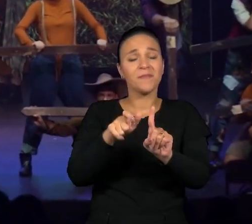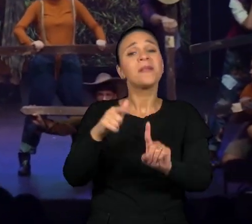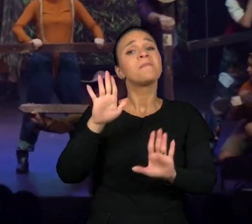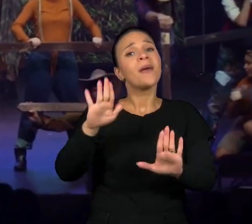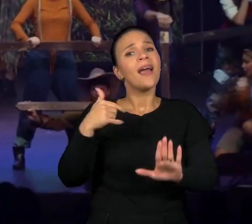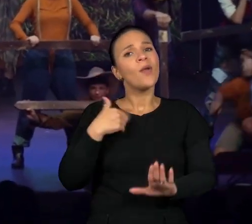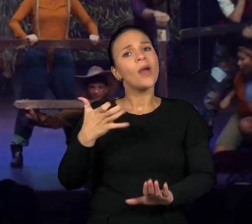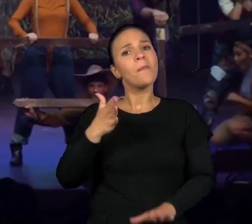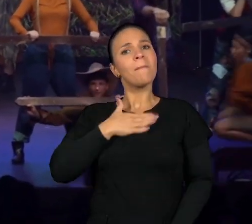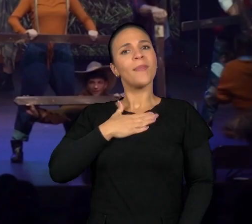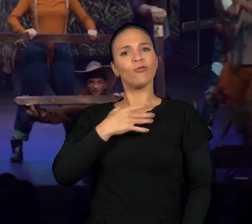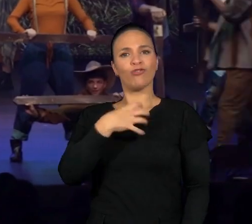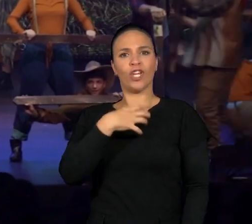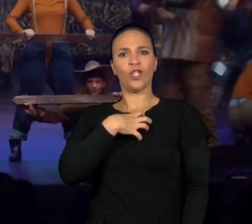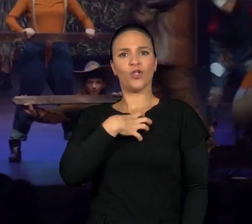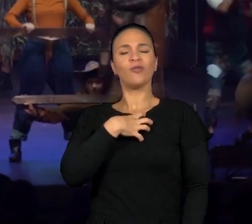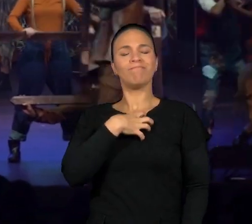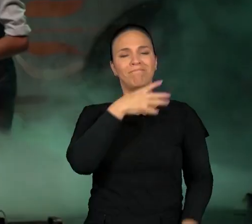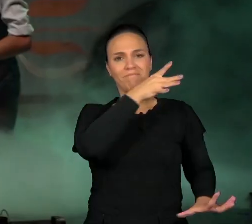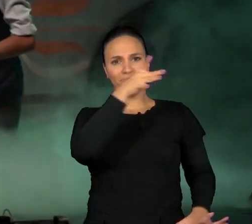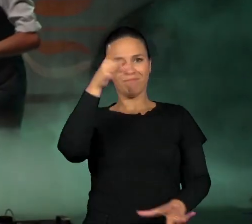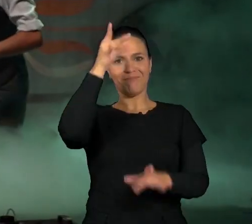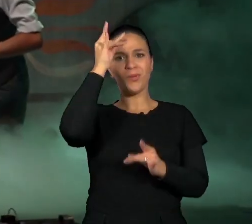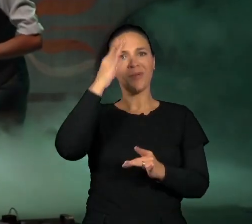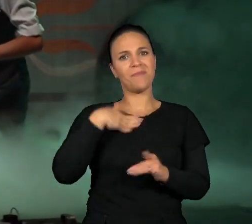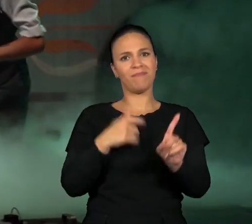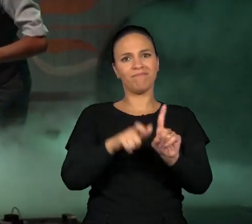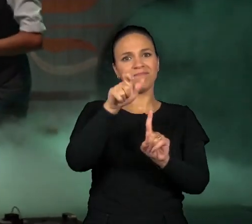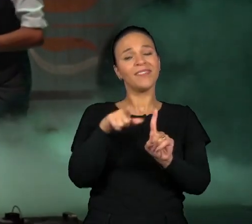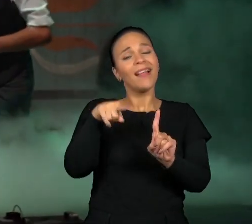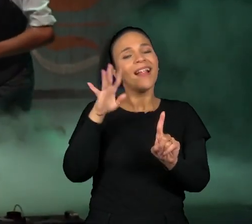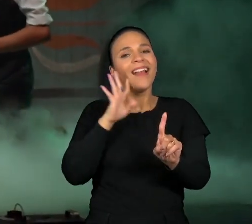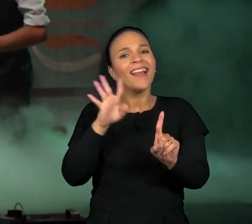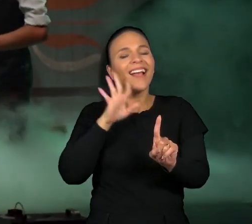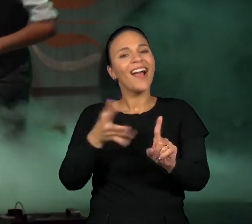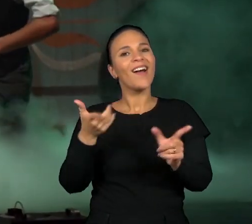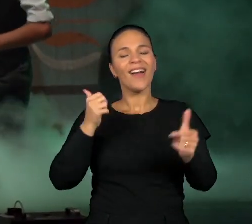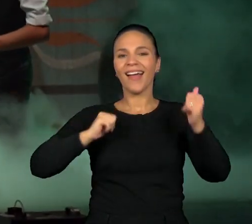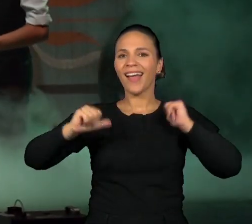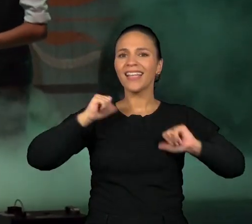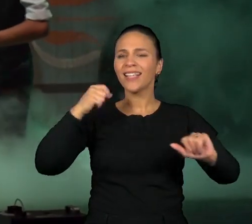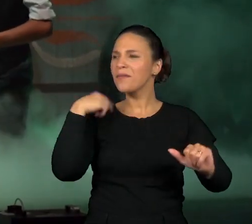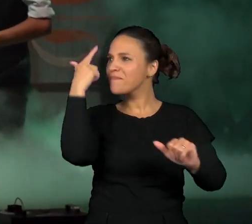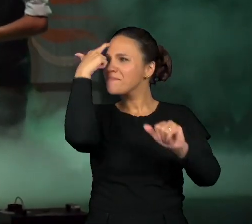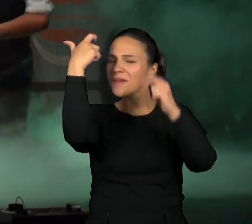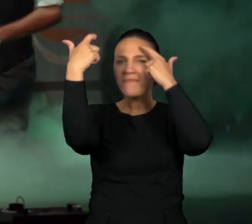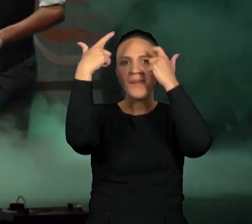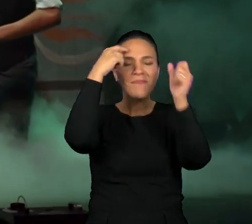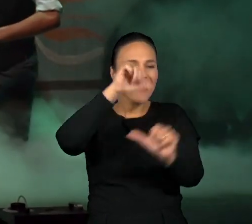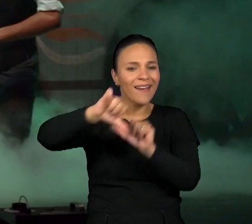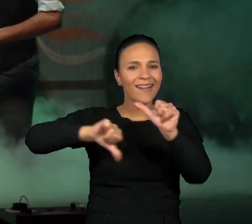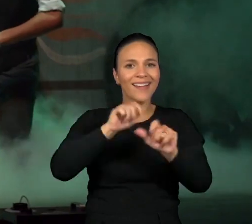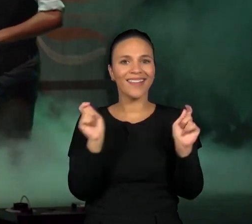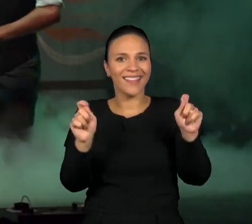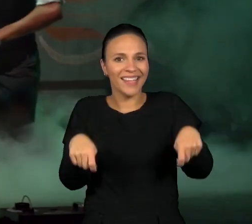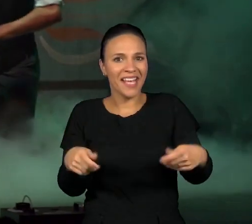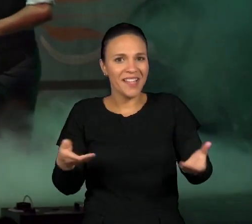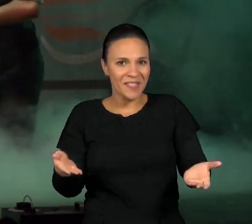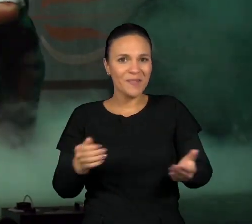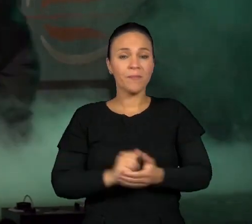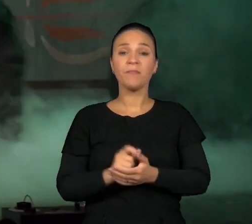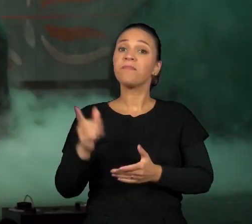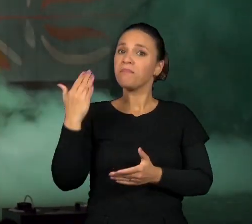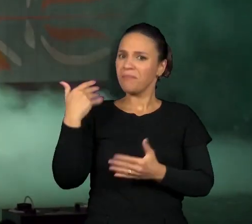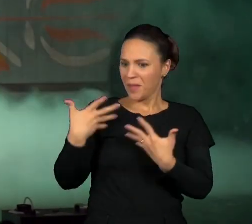meus trejeitos nela, isso que é o legal de ser atriz, de você poder criar e recriar algo. Quando eu recebi